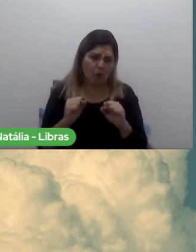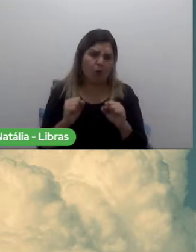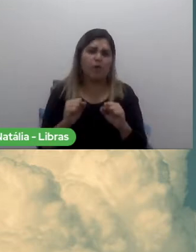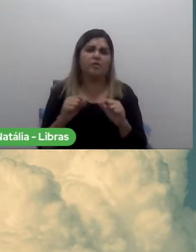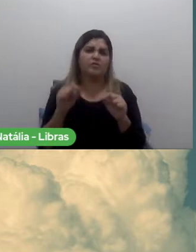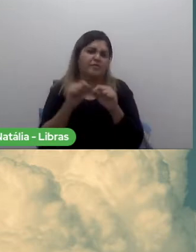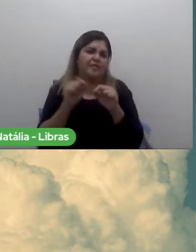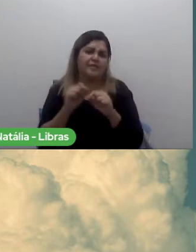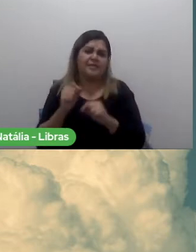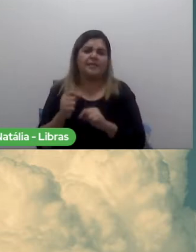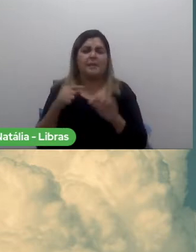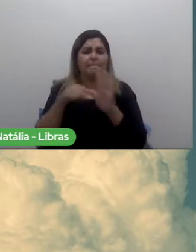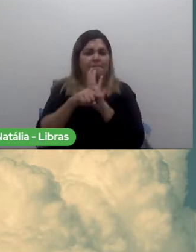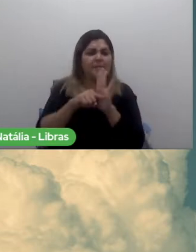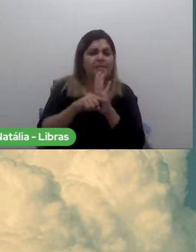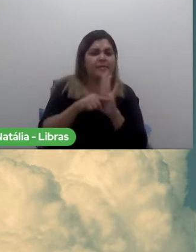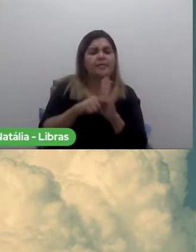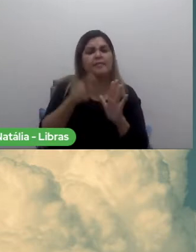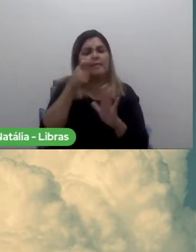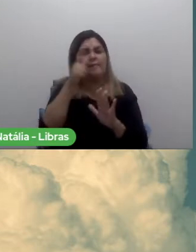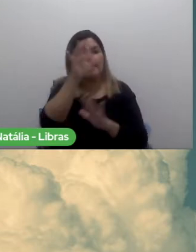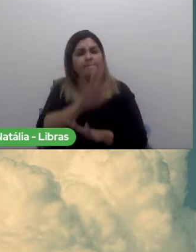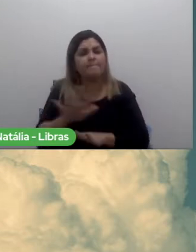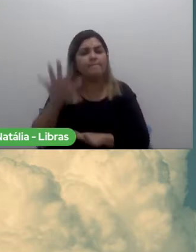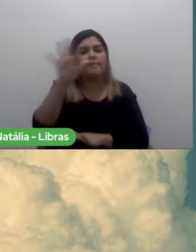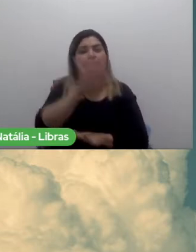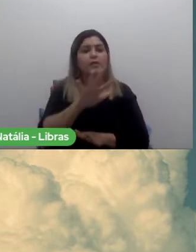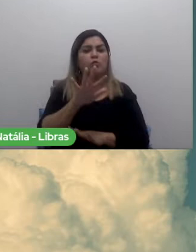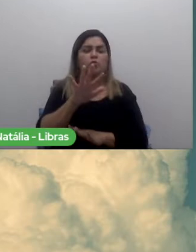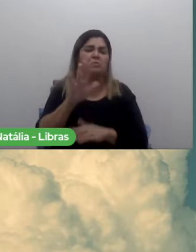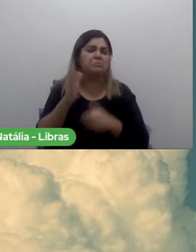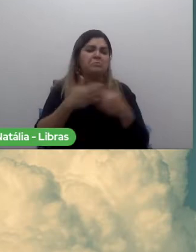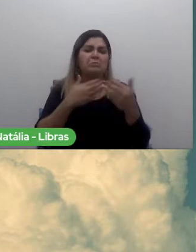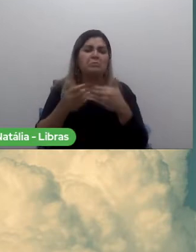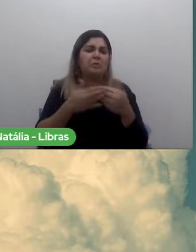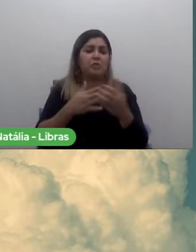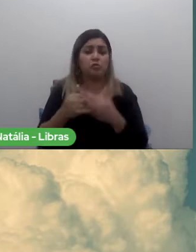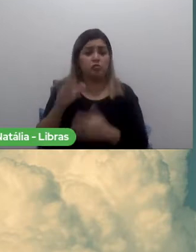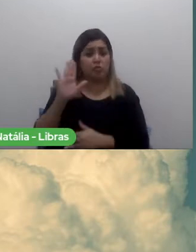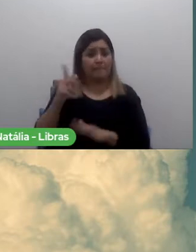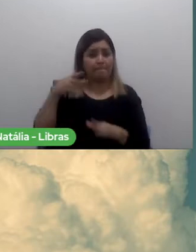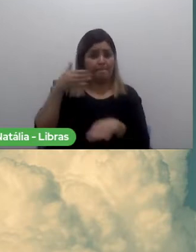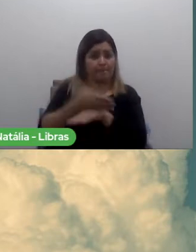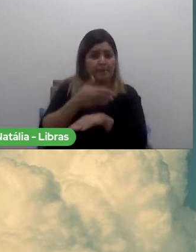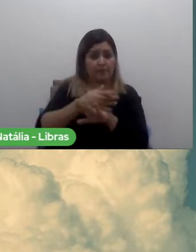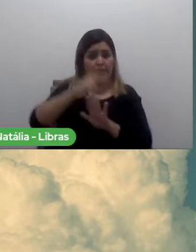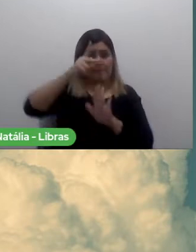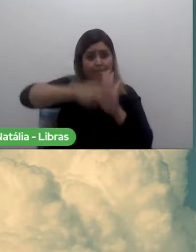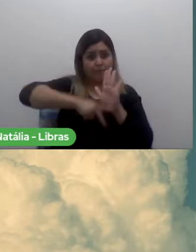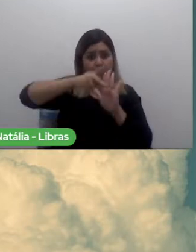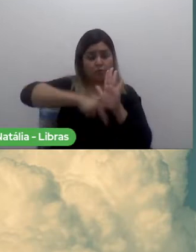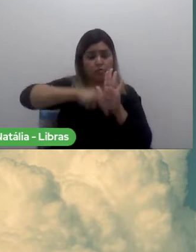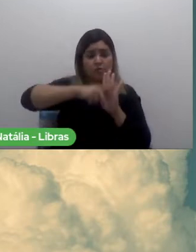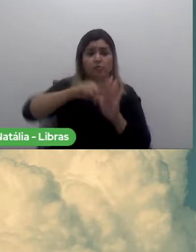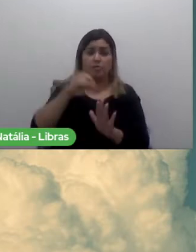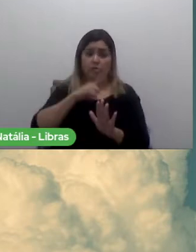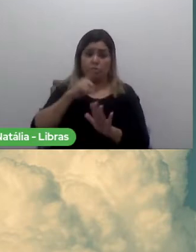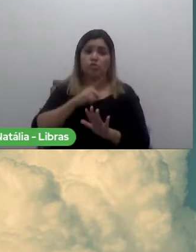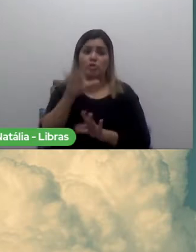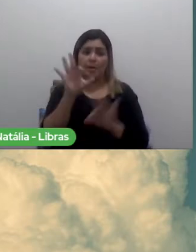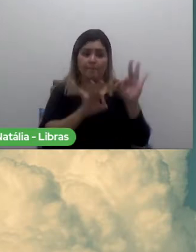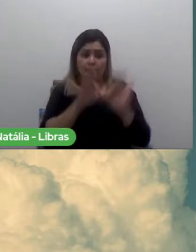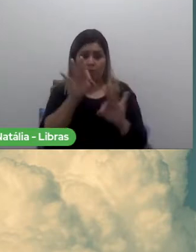de outras coisas também. Eu já estive num projeto que a gente tinha 3 Path to Productions. Um para documentações de usuário final, porque